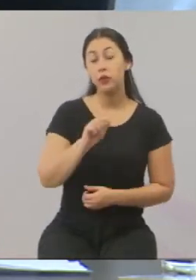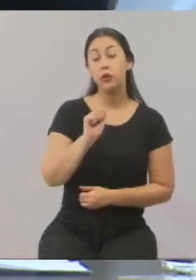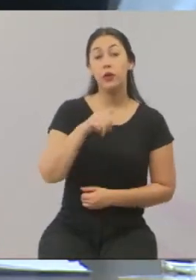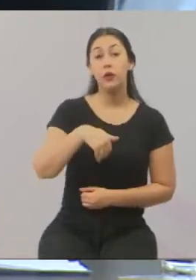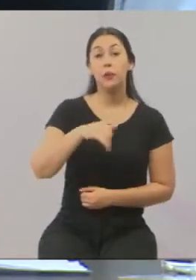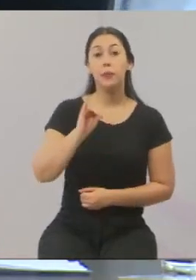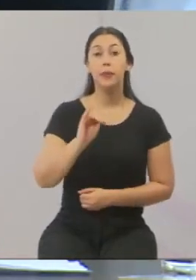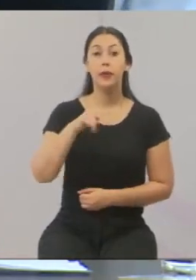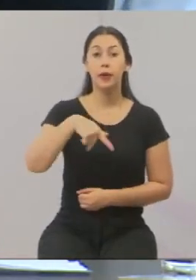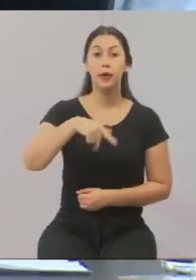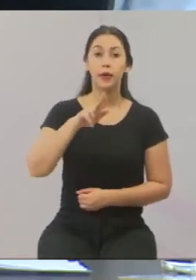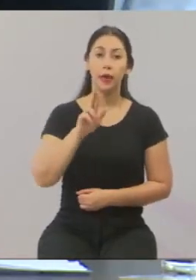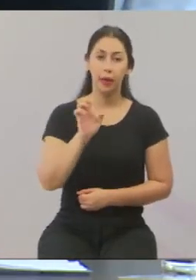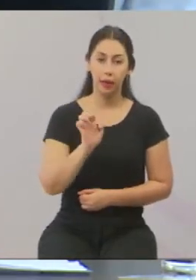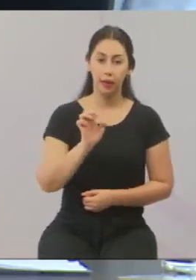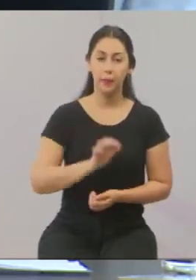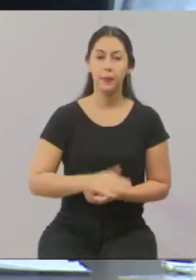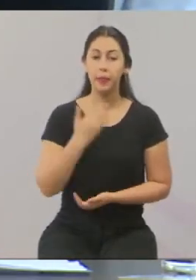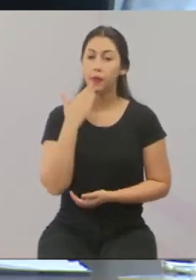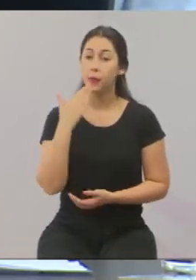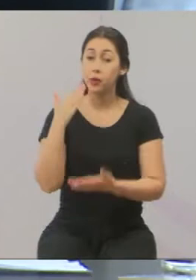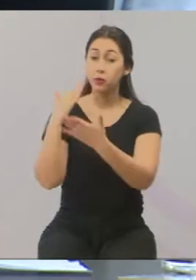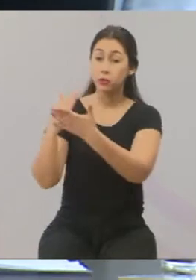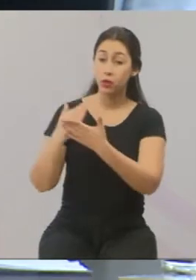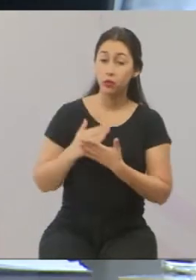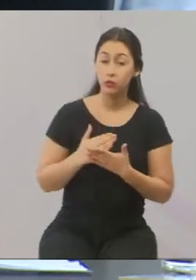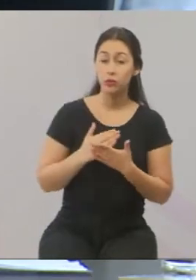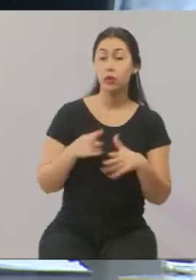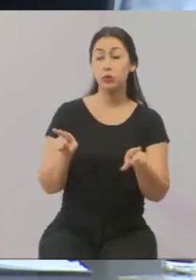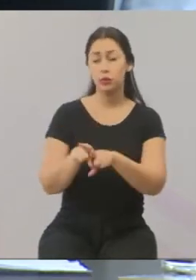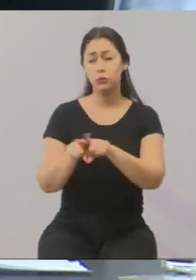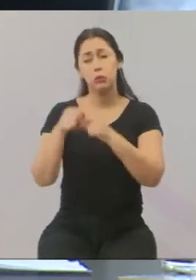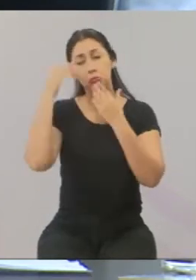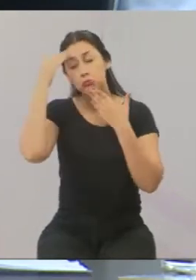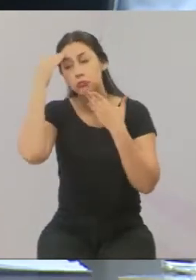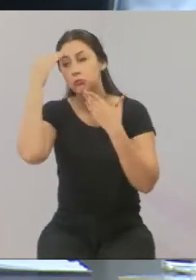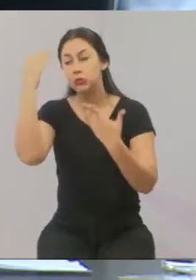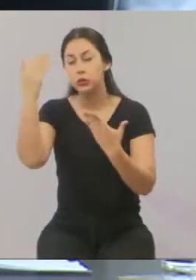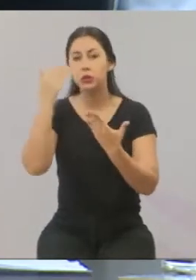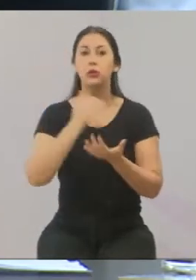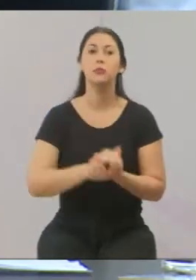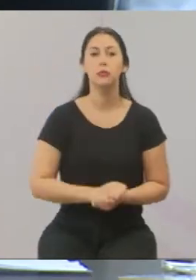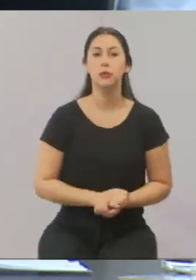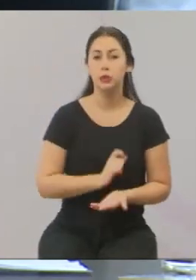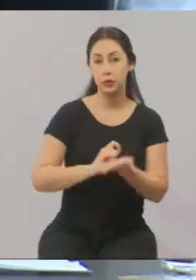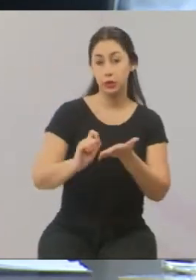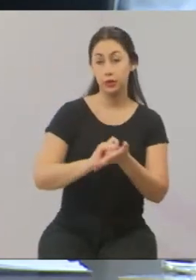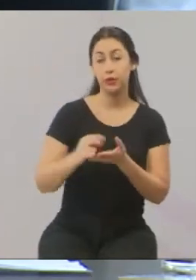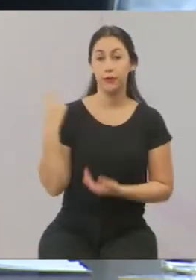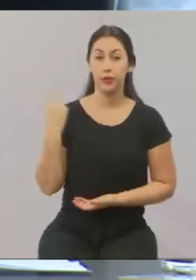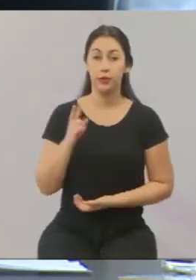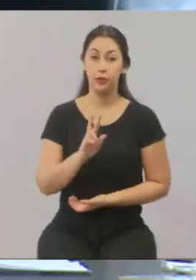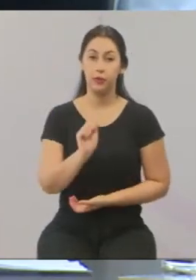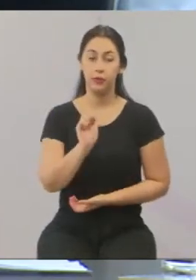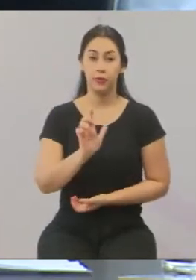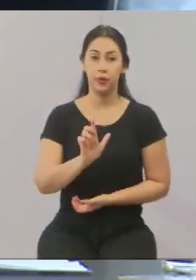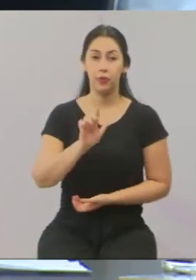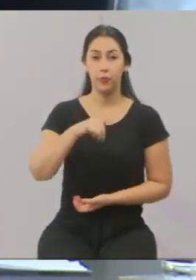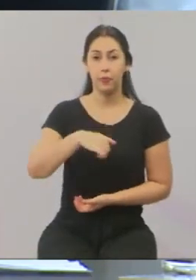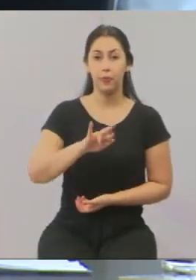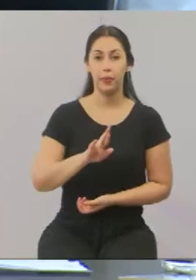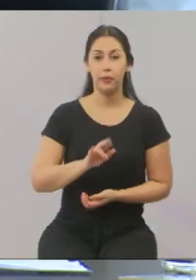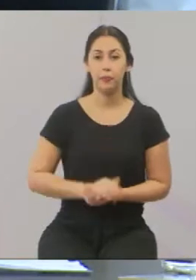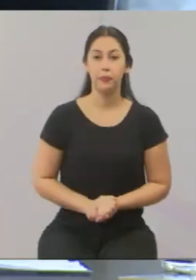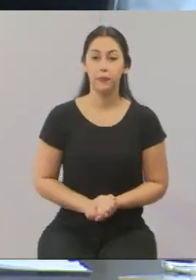recorremos a compreensão e aos prestes dessa concessionária e antecipando agradecimento pela atenção dispensada, subscrevemos. Vereador Valmir Parque do Meia